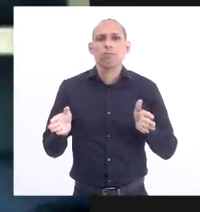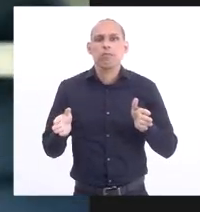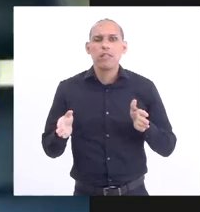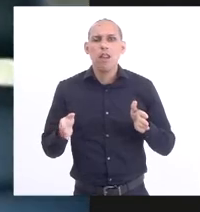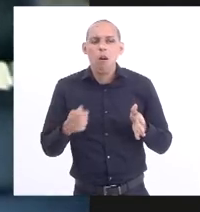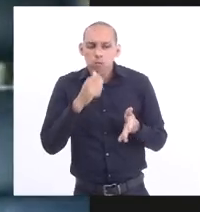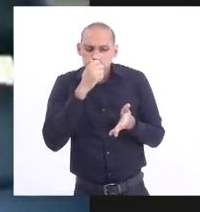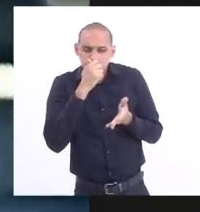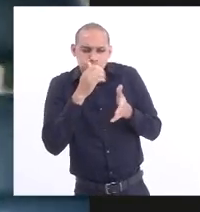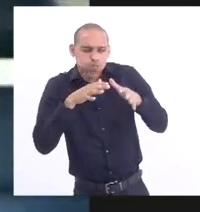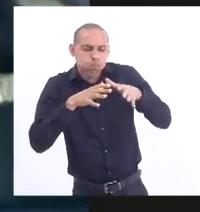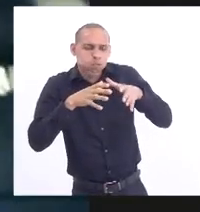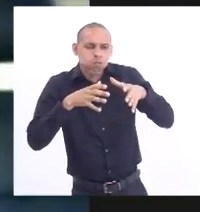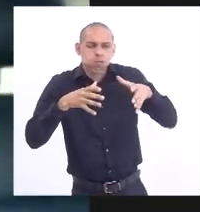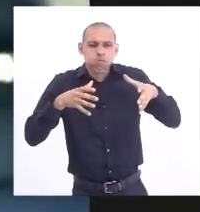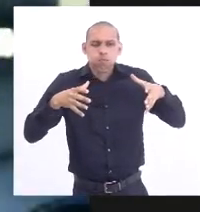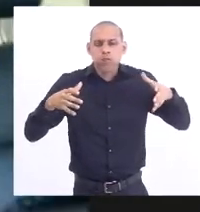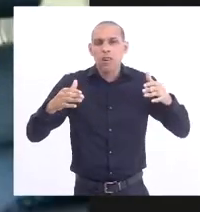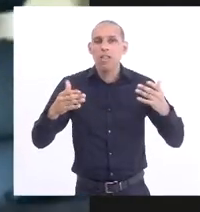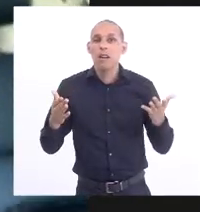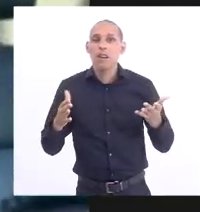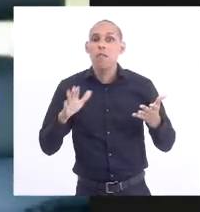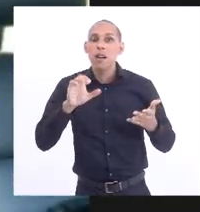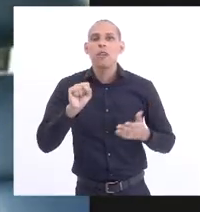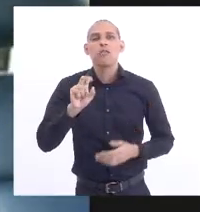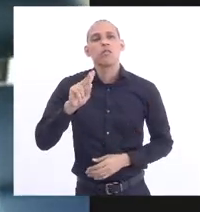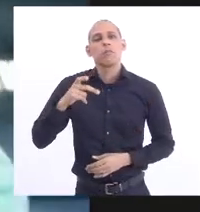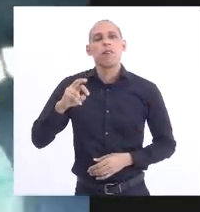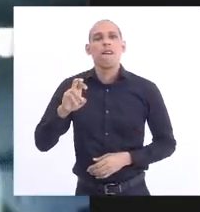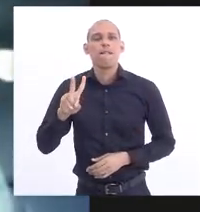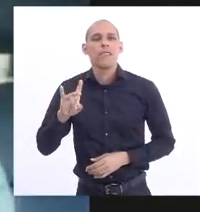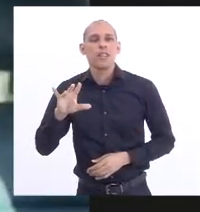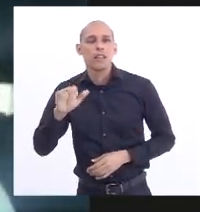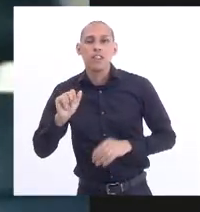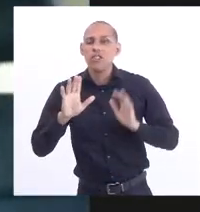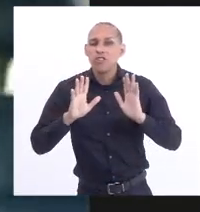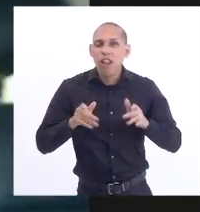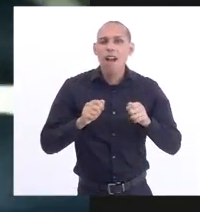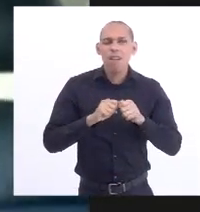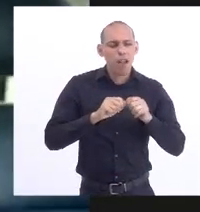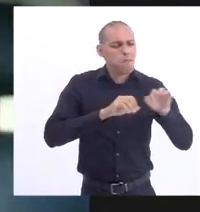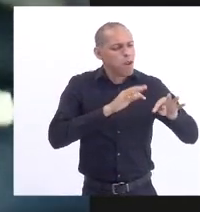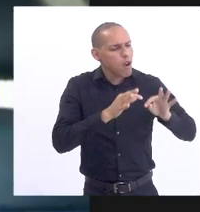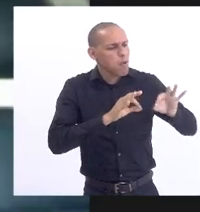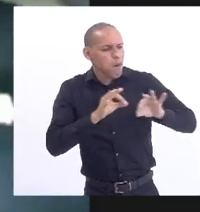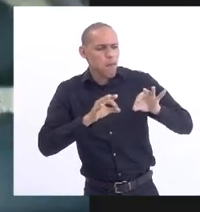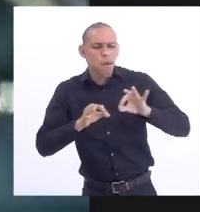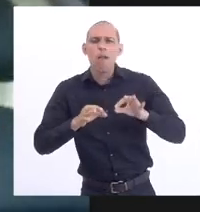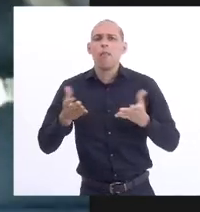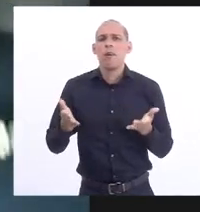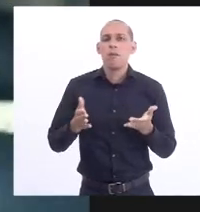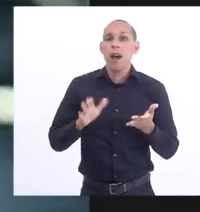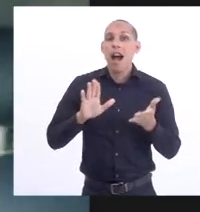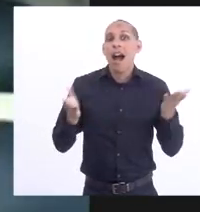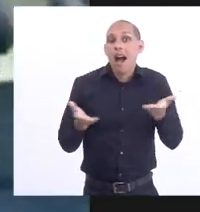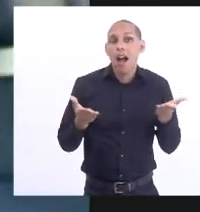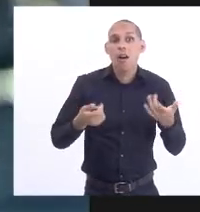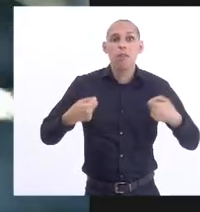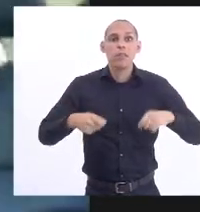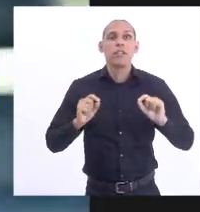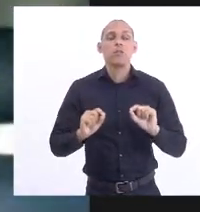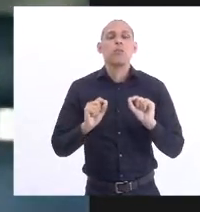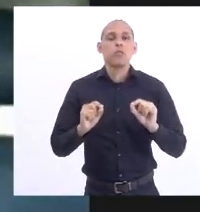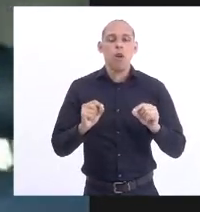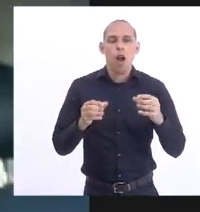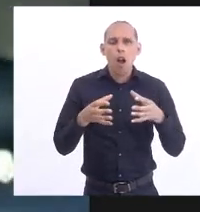e essa CPI já foi feita todos os trâmites normais. falta apenas o senhor instalar, porque os membros da comissão, né, através